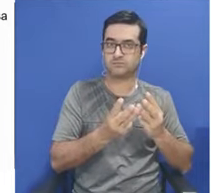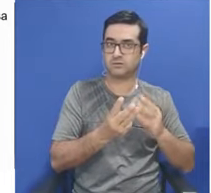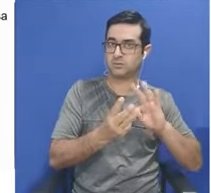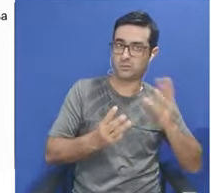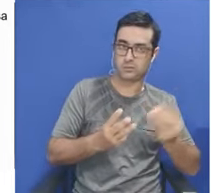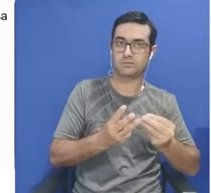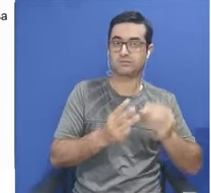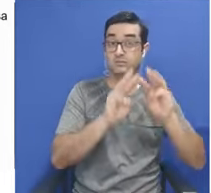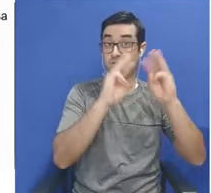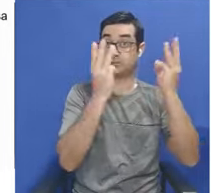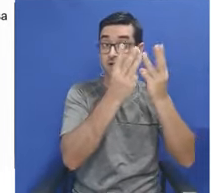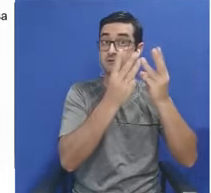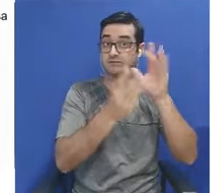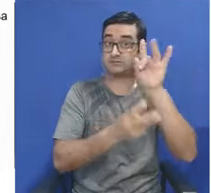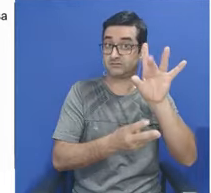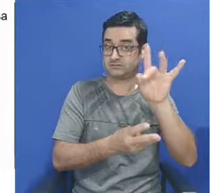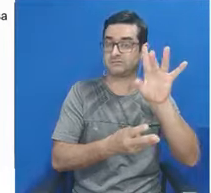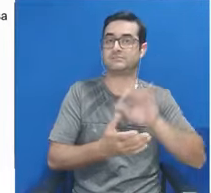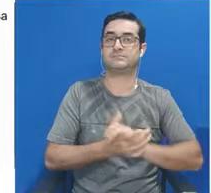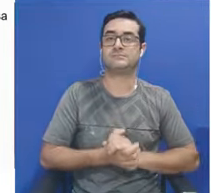aqui. Ó,